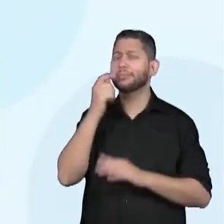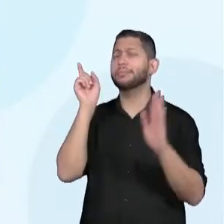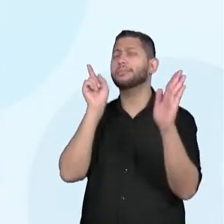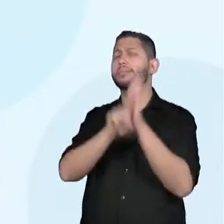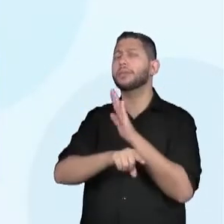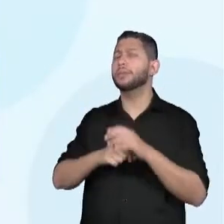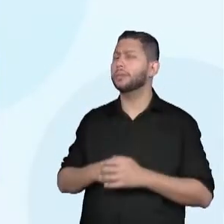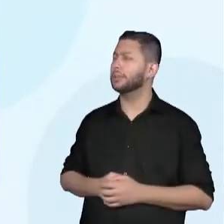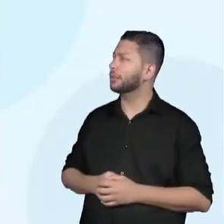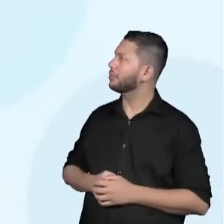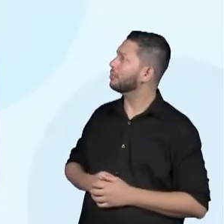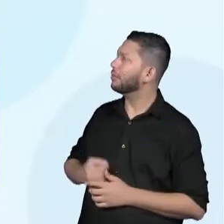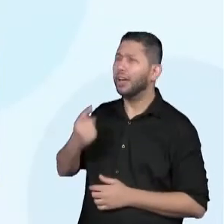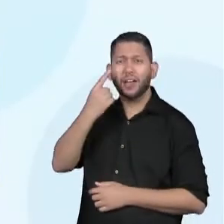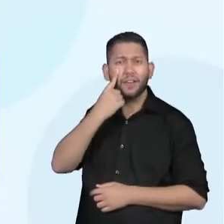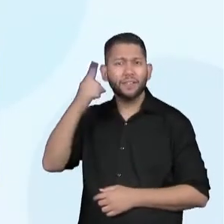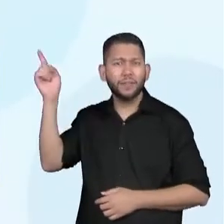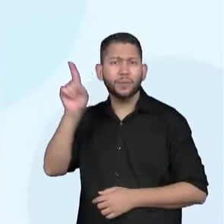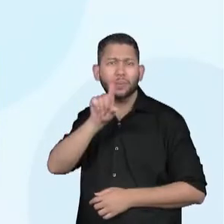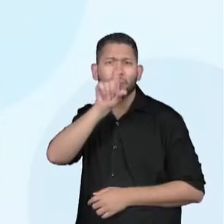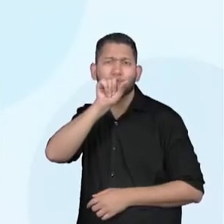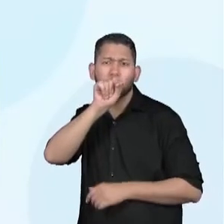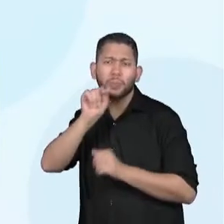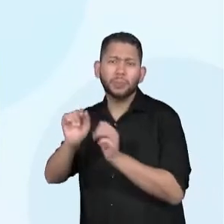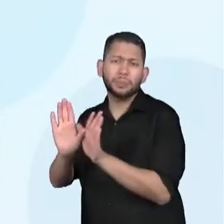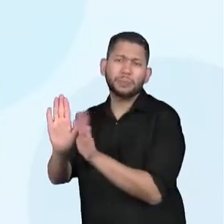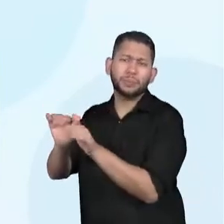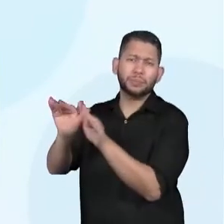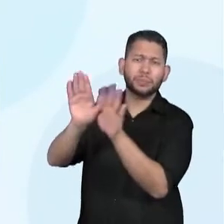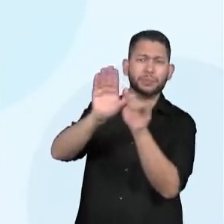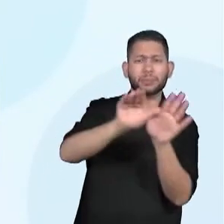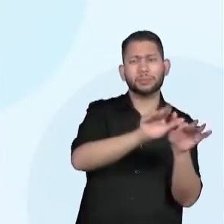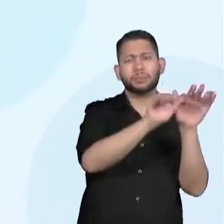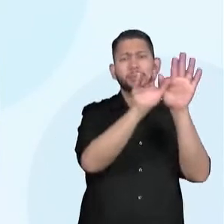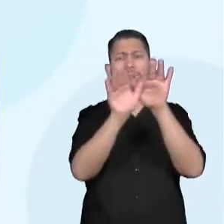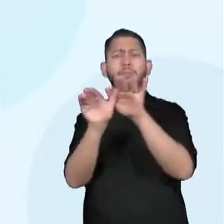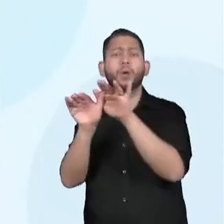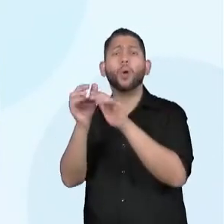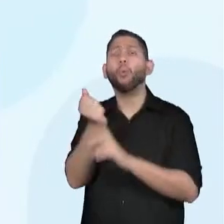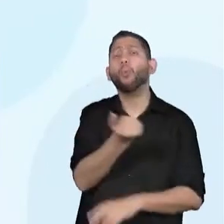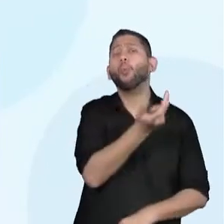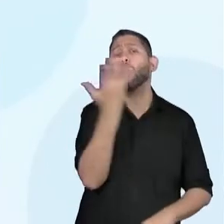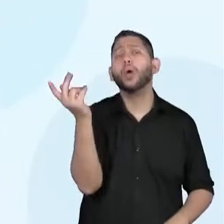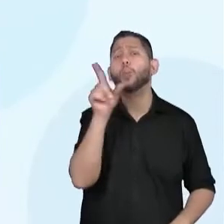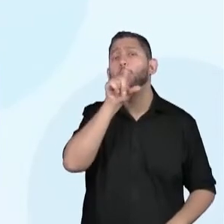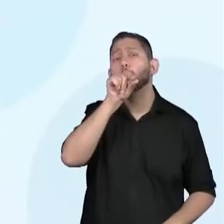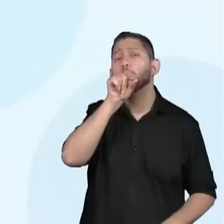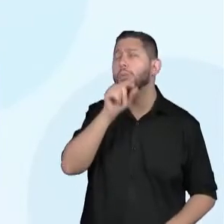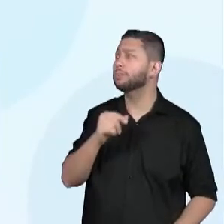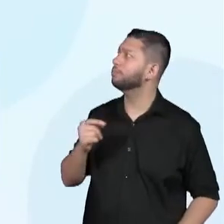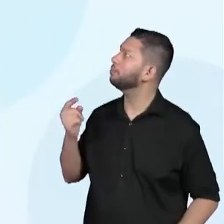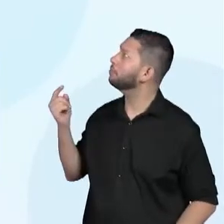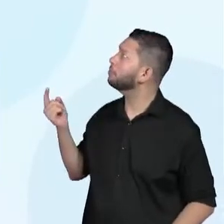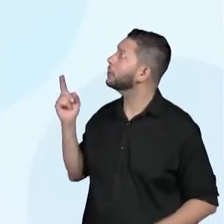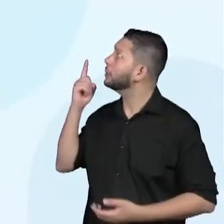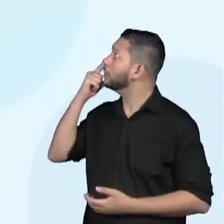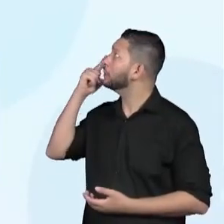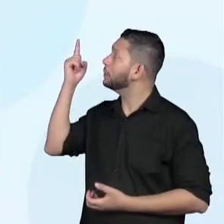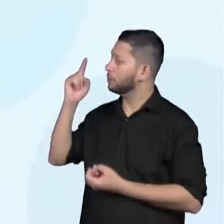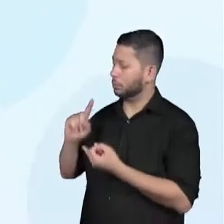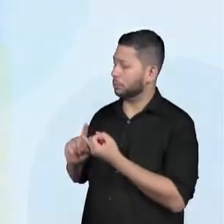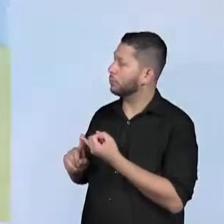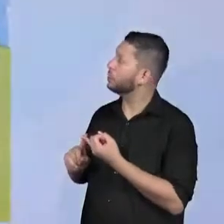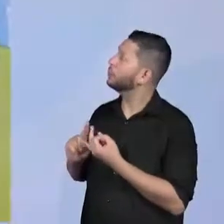many birds are there in the picture? Quantos pássaros tem aqui